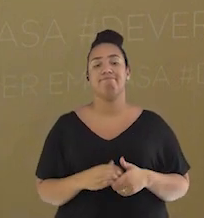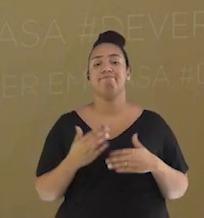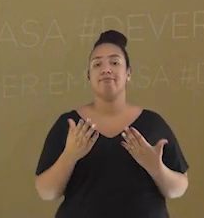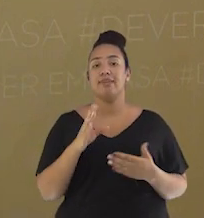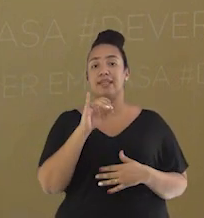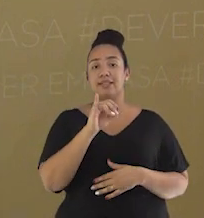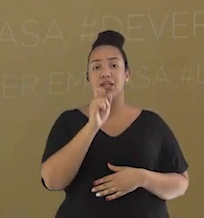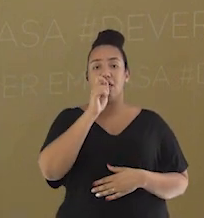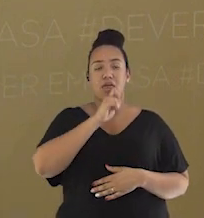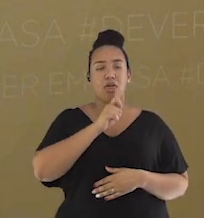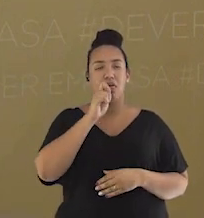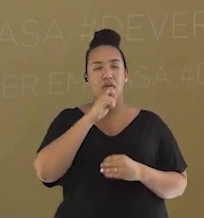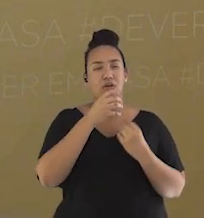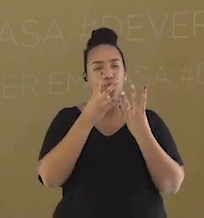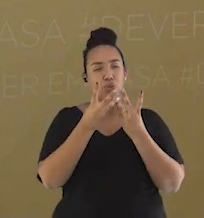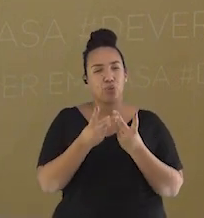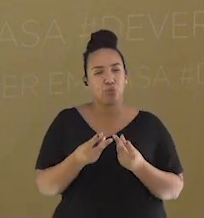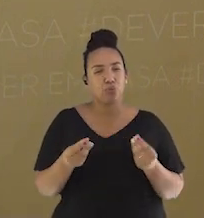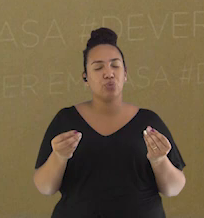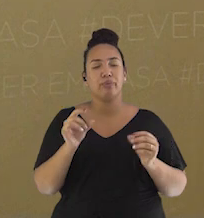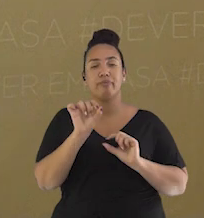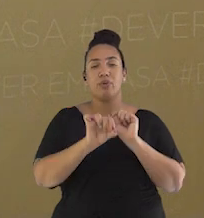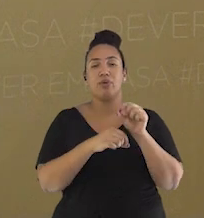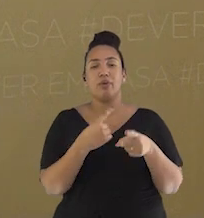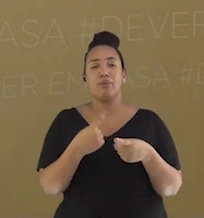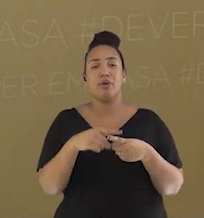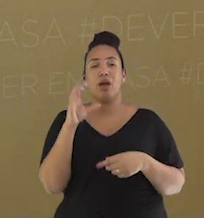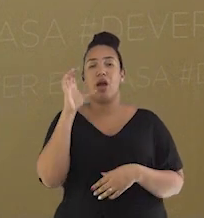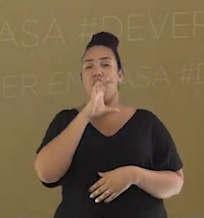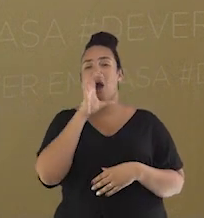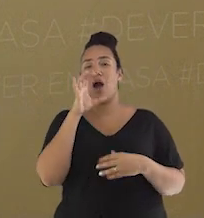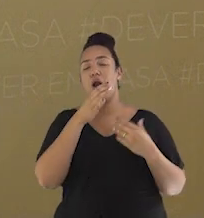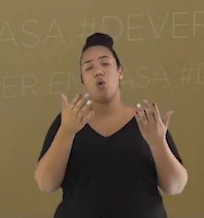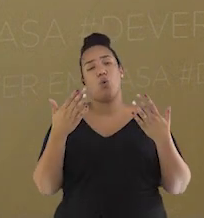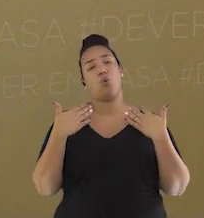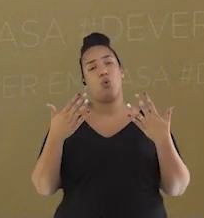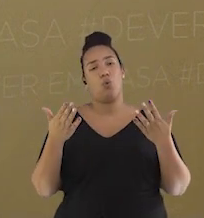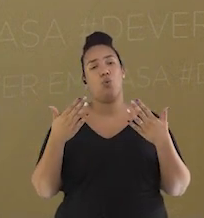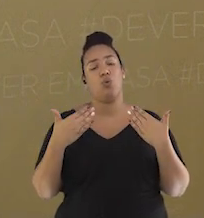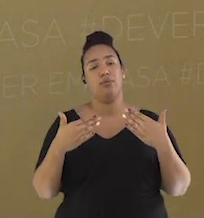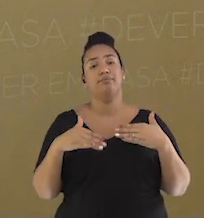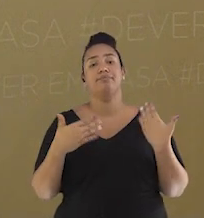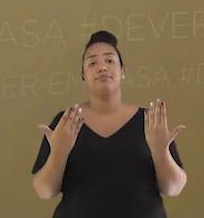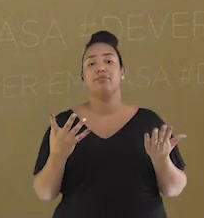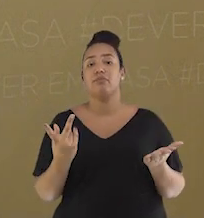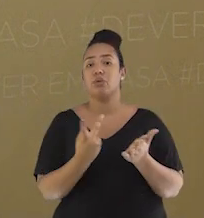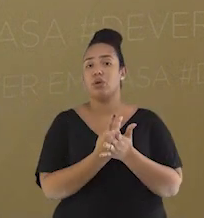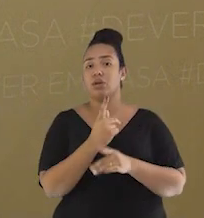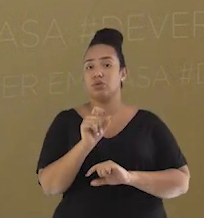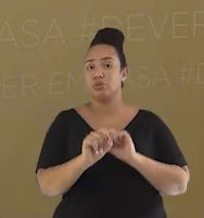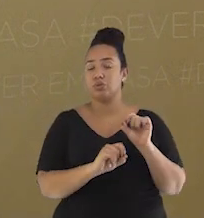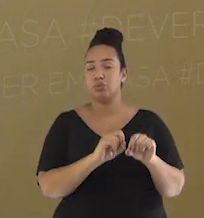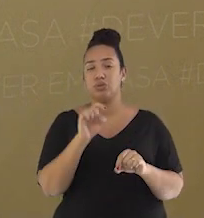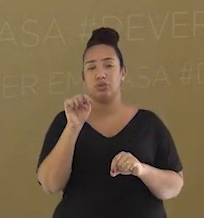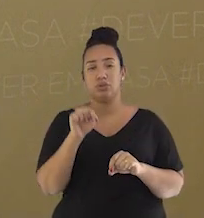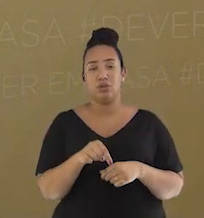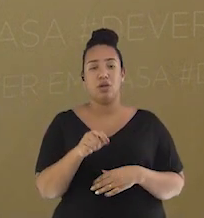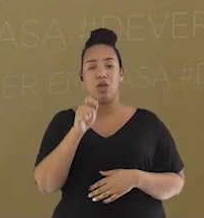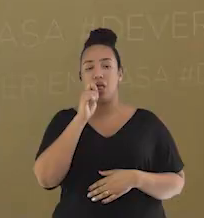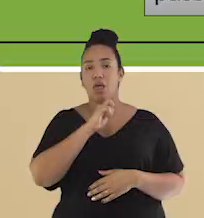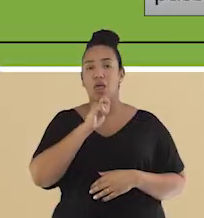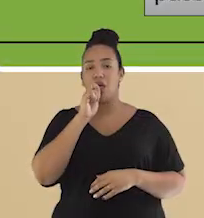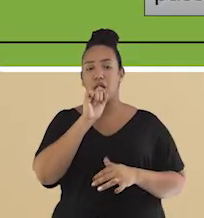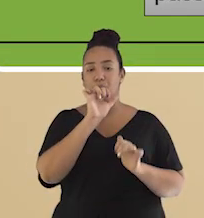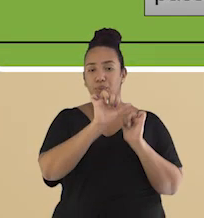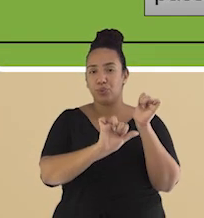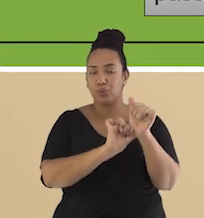sorvete derrete, faz isso por ação do calor. O que acontece é que ele passa por uma mudança de estado